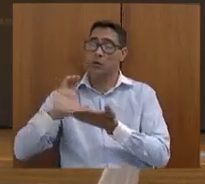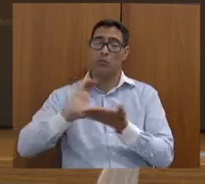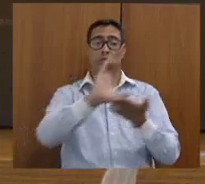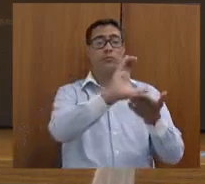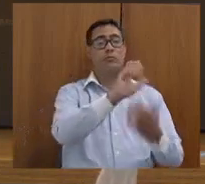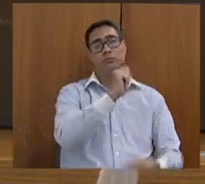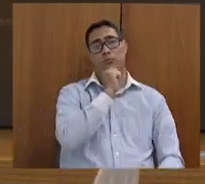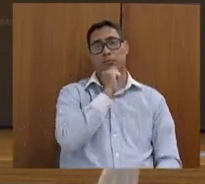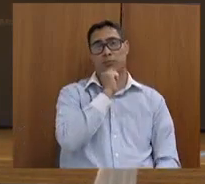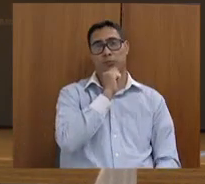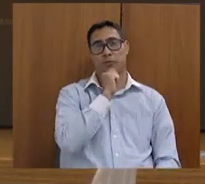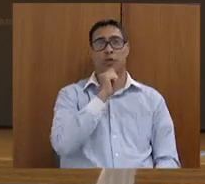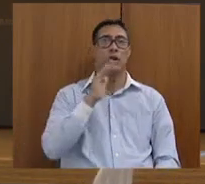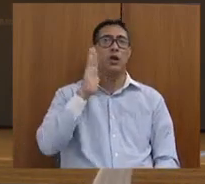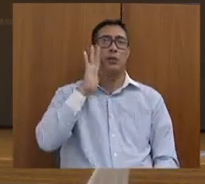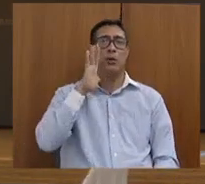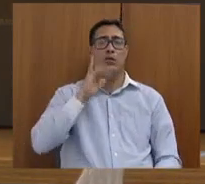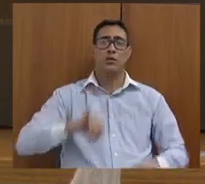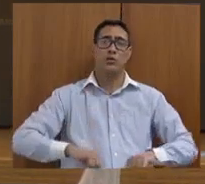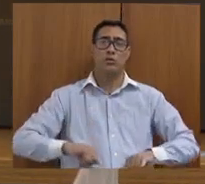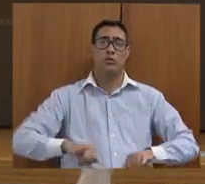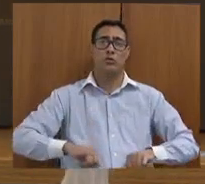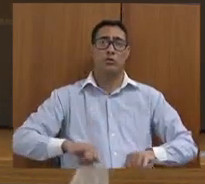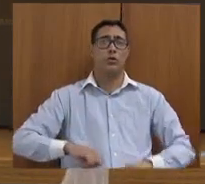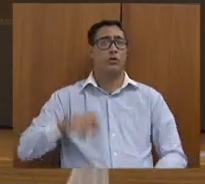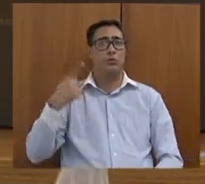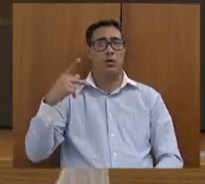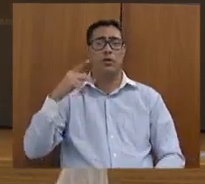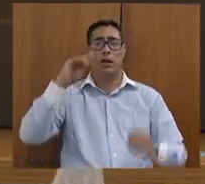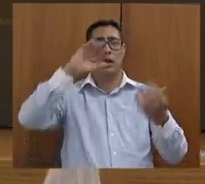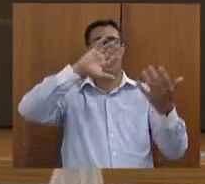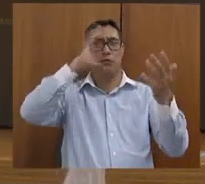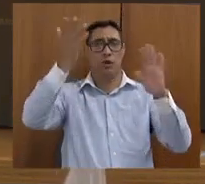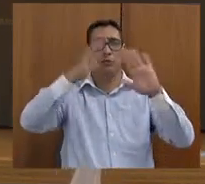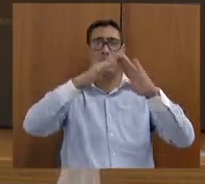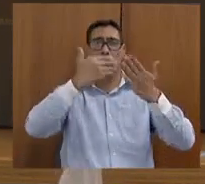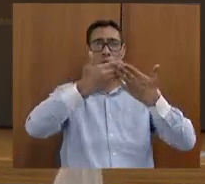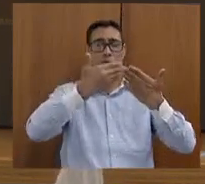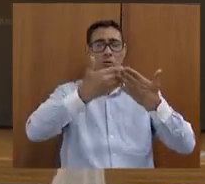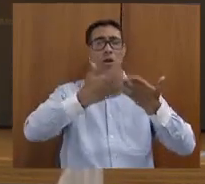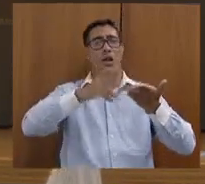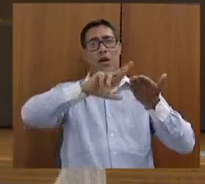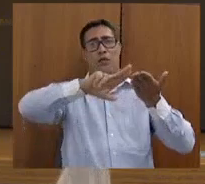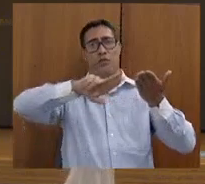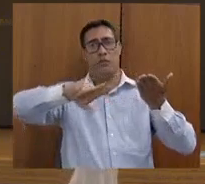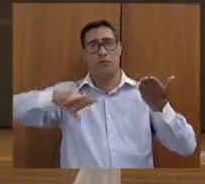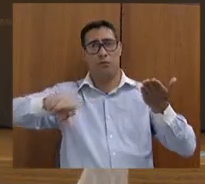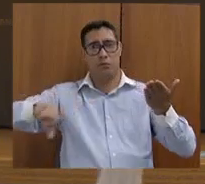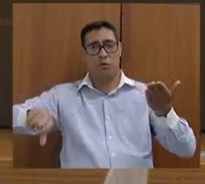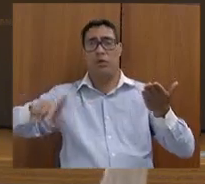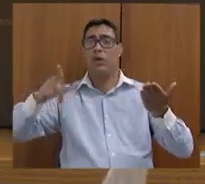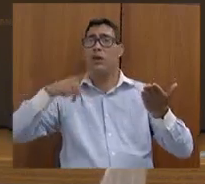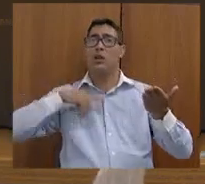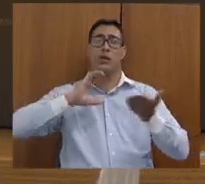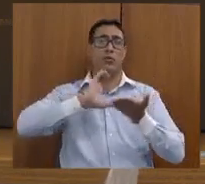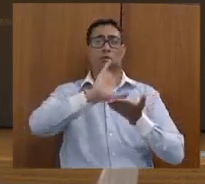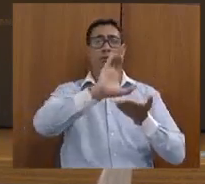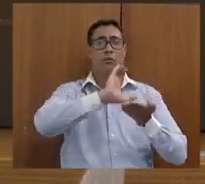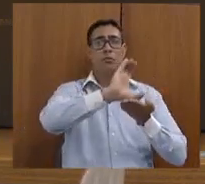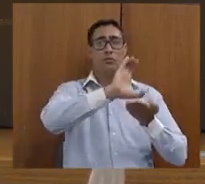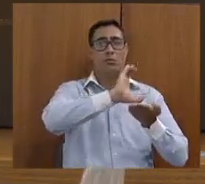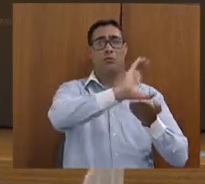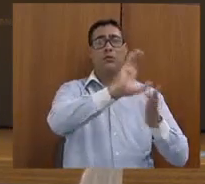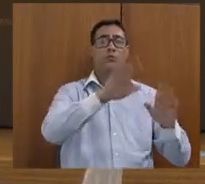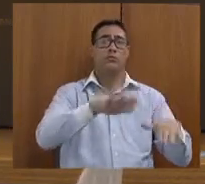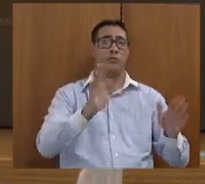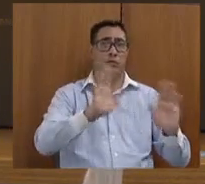eu imagino o sofrimento dela reformas de escolas várias outras coisas que o pagamento não ia mas eu